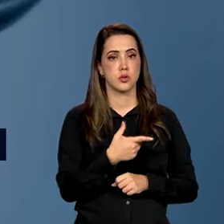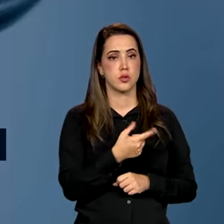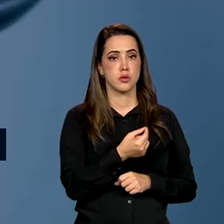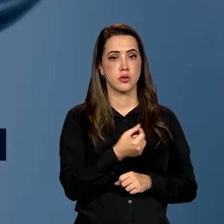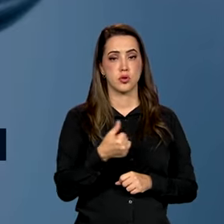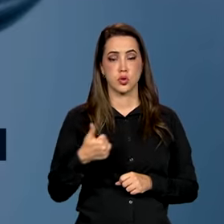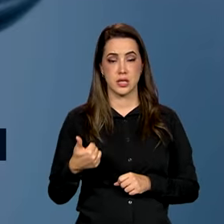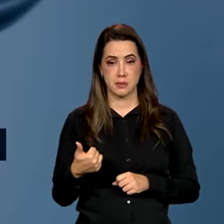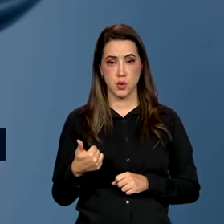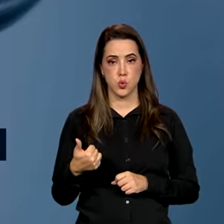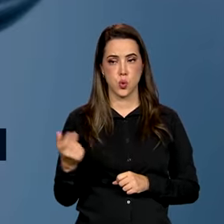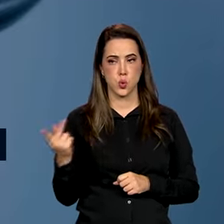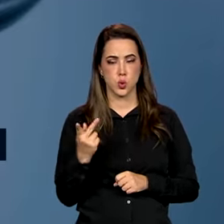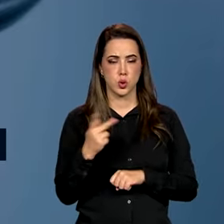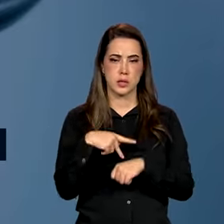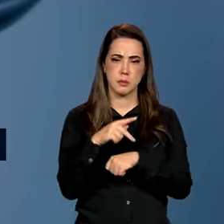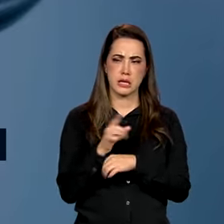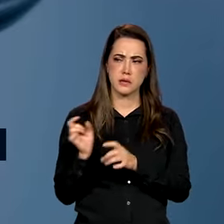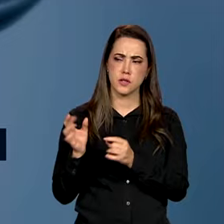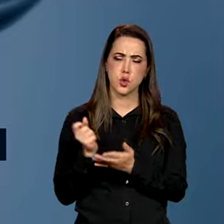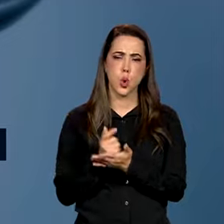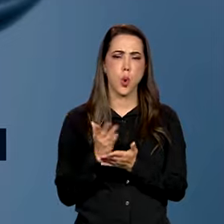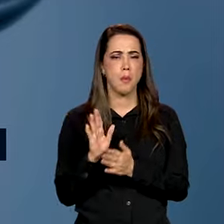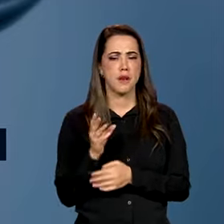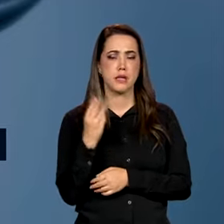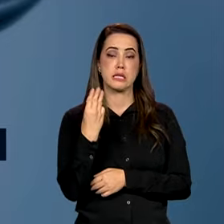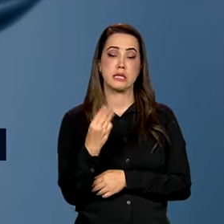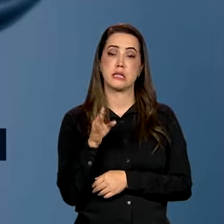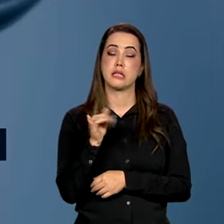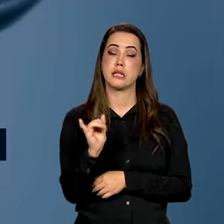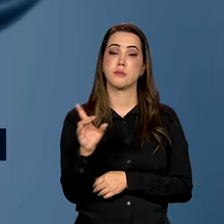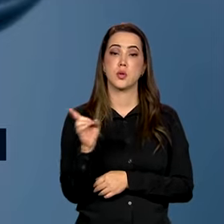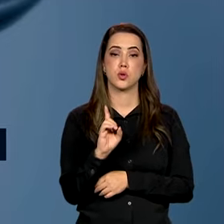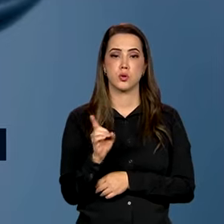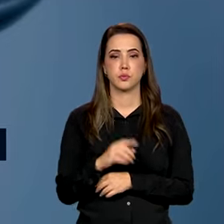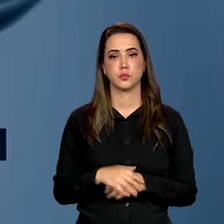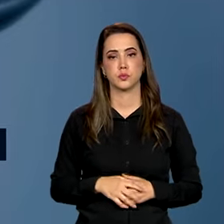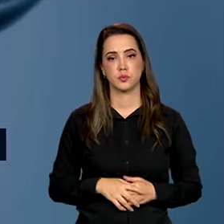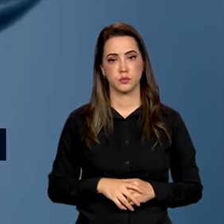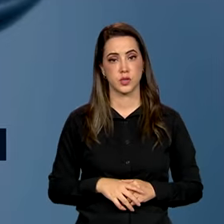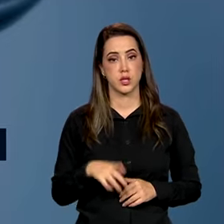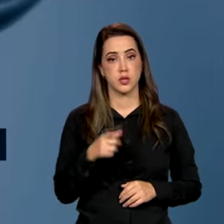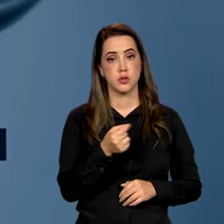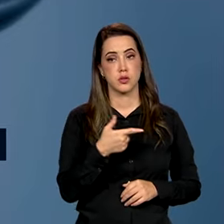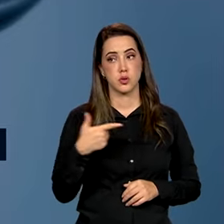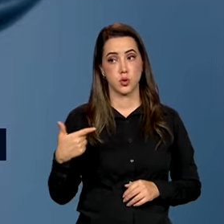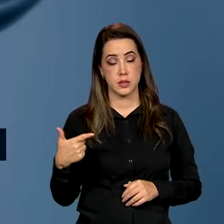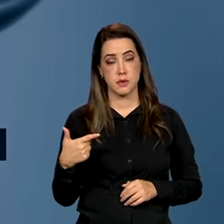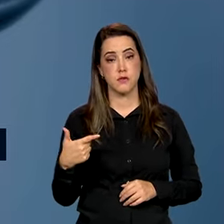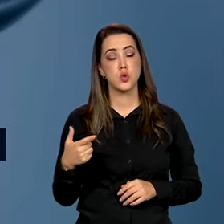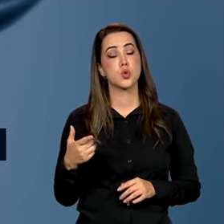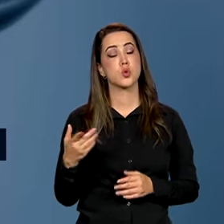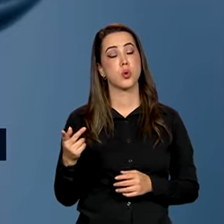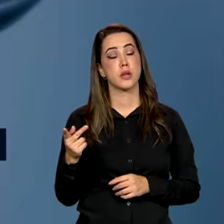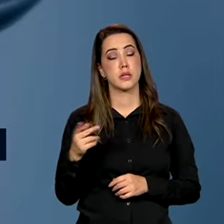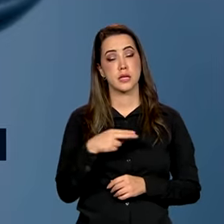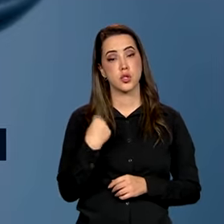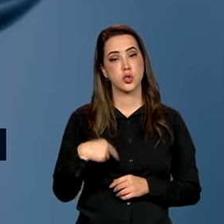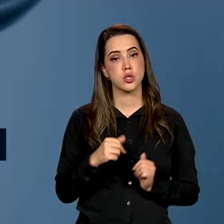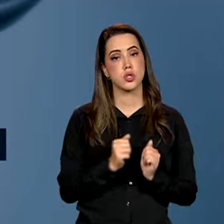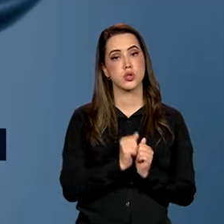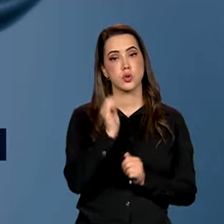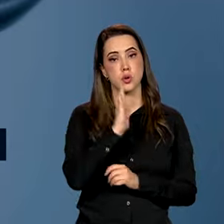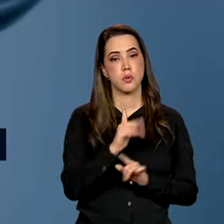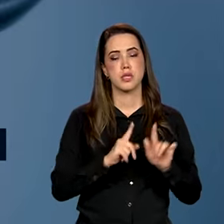as trocas comerciais movimentaram cerca de 3 bilhões de dólares em 2022 os países movimentaram juntos